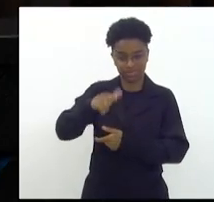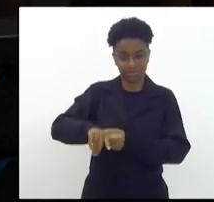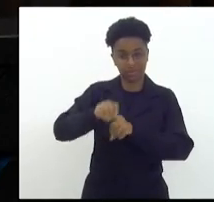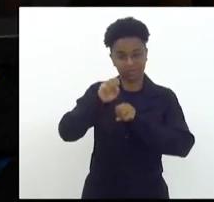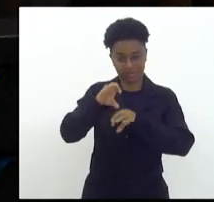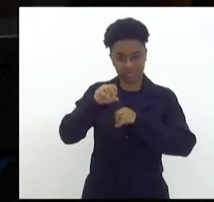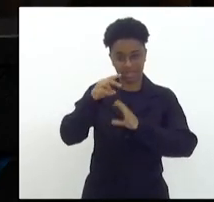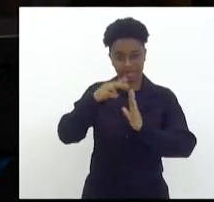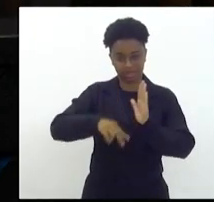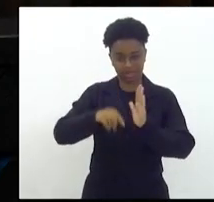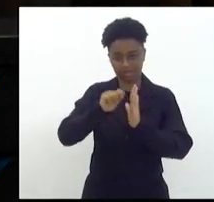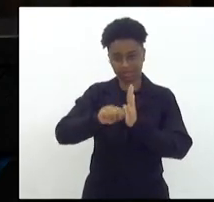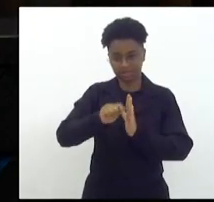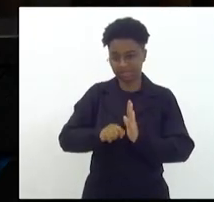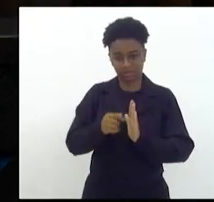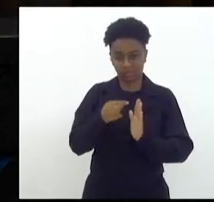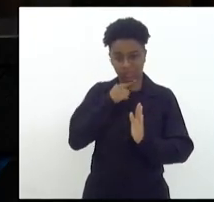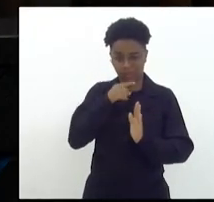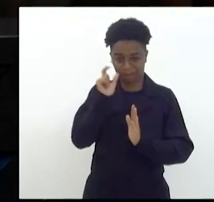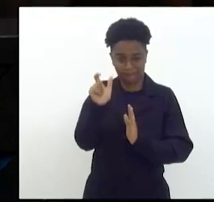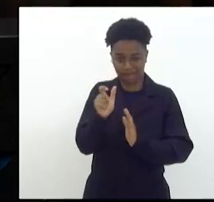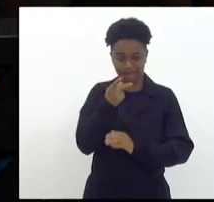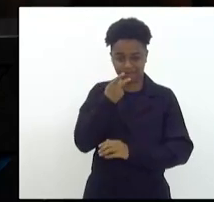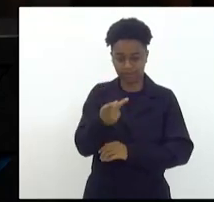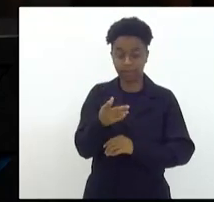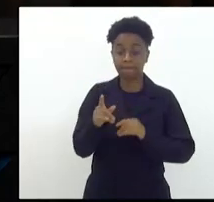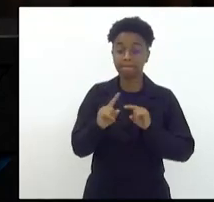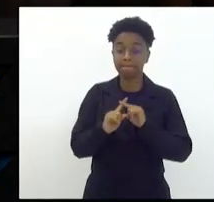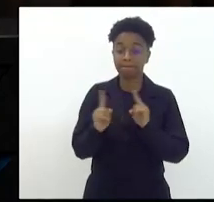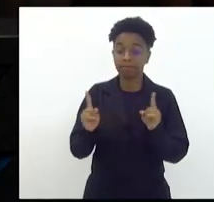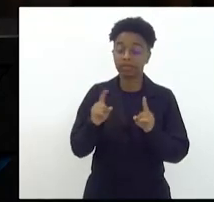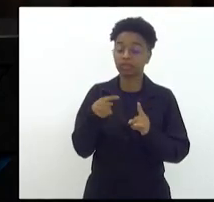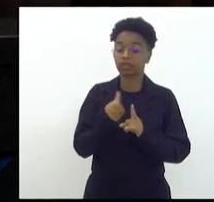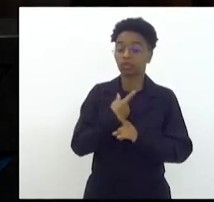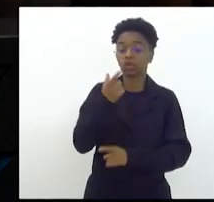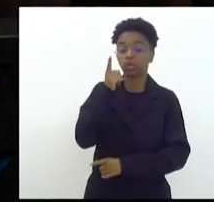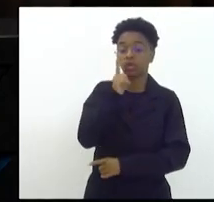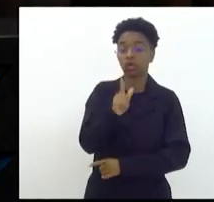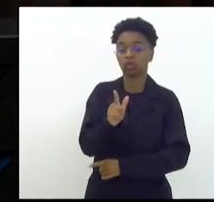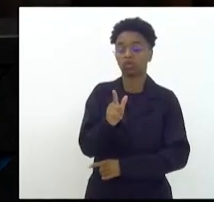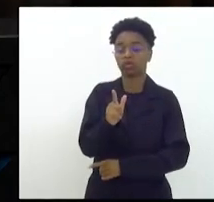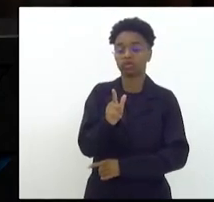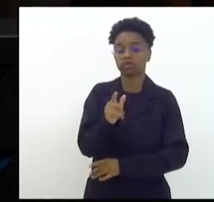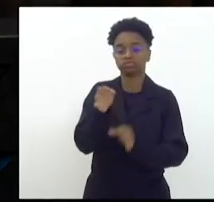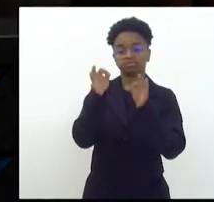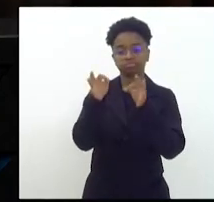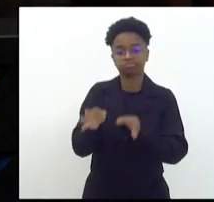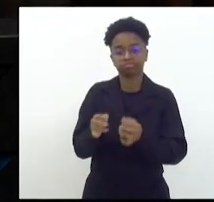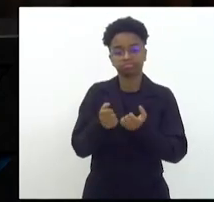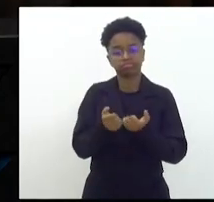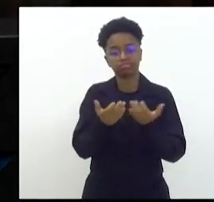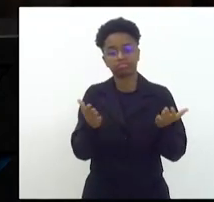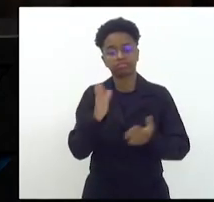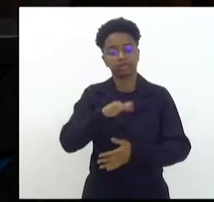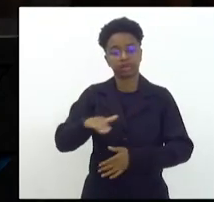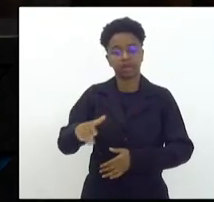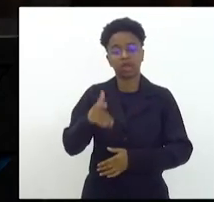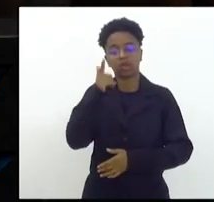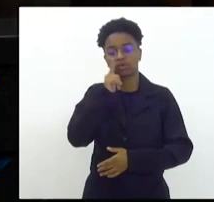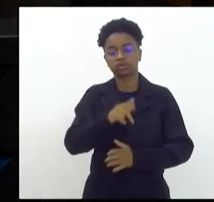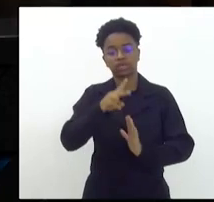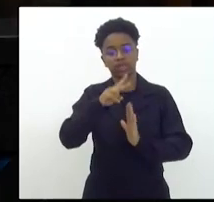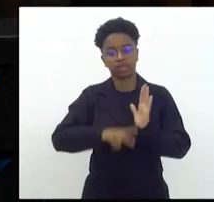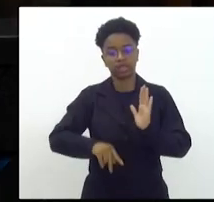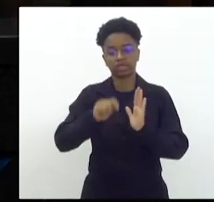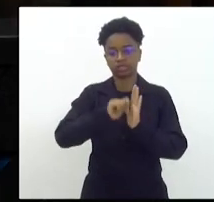palavra estamos conseguindo é dar uma dignidade delas conseguirem voltar a ler